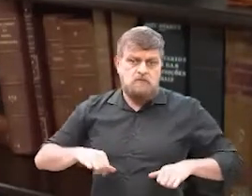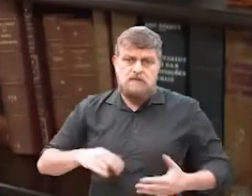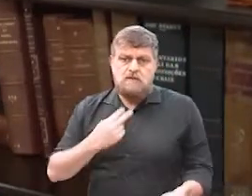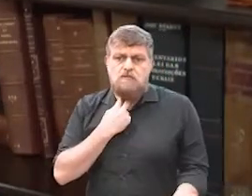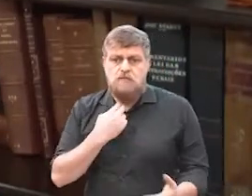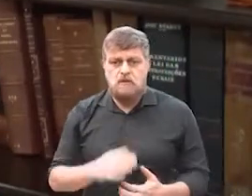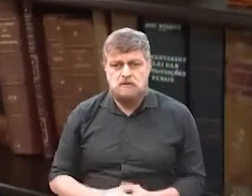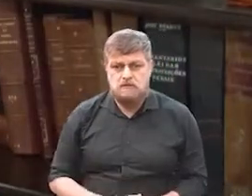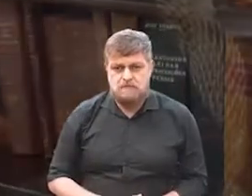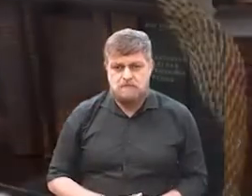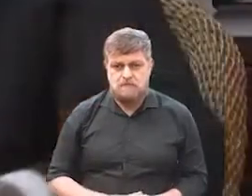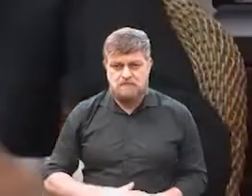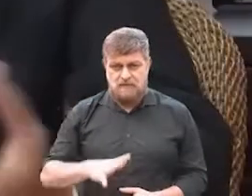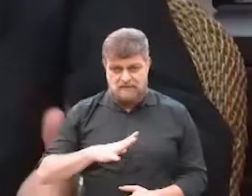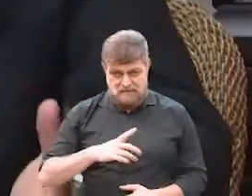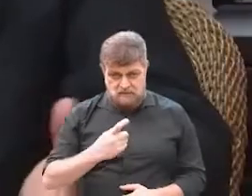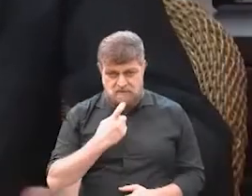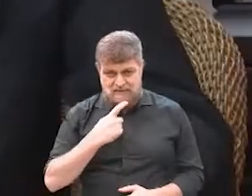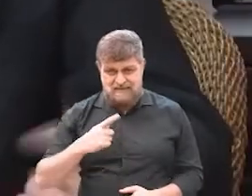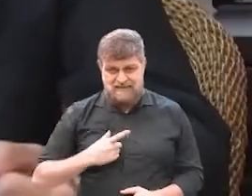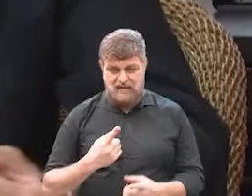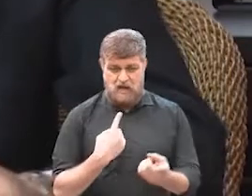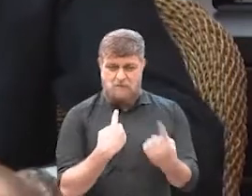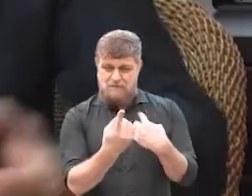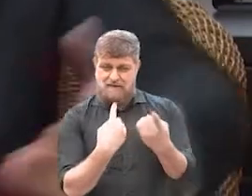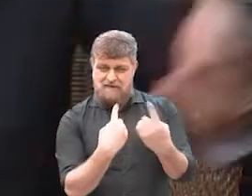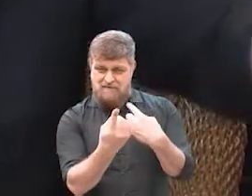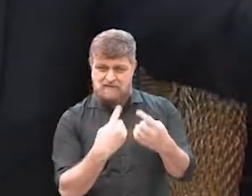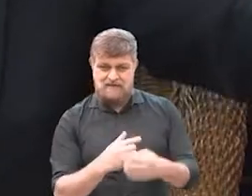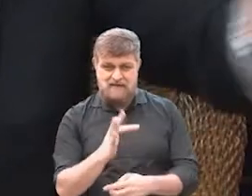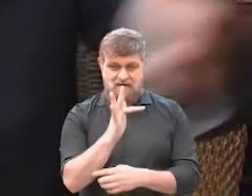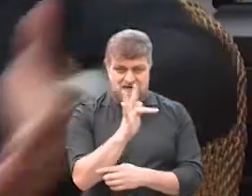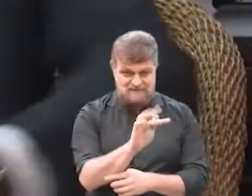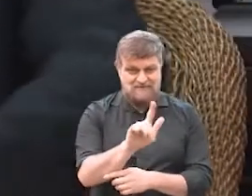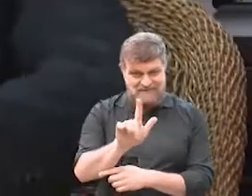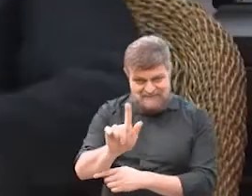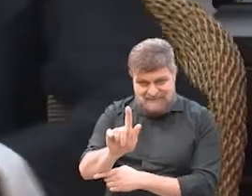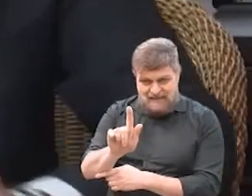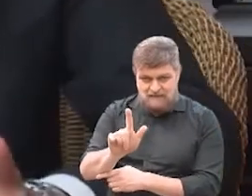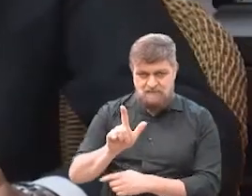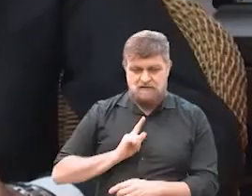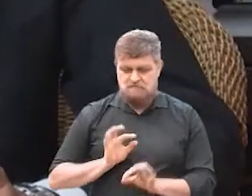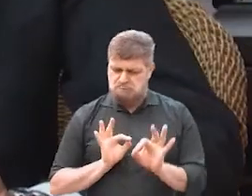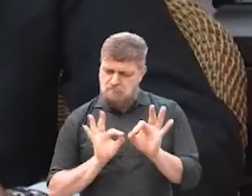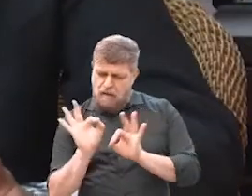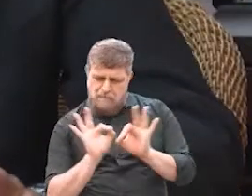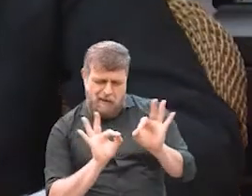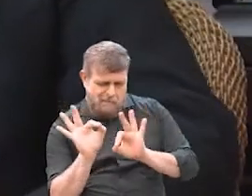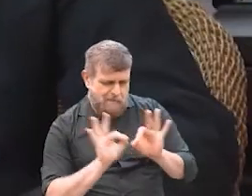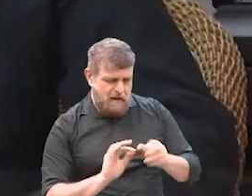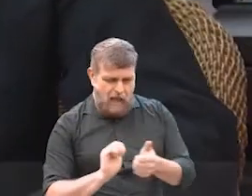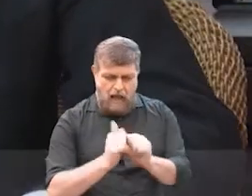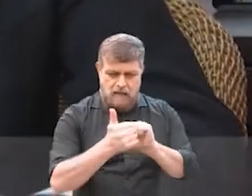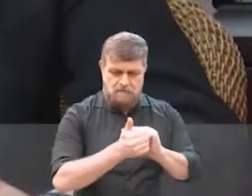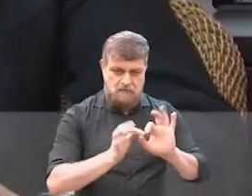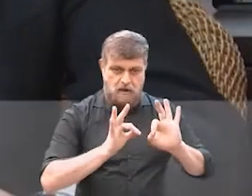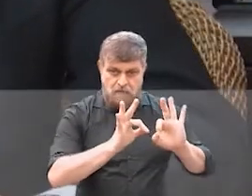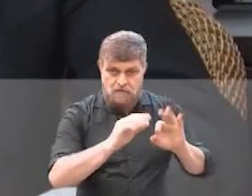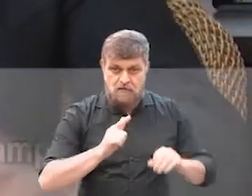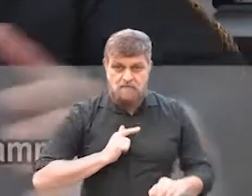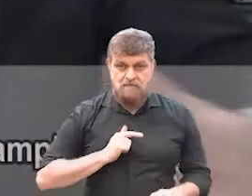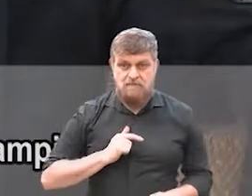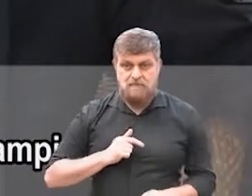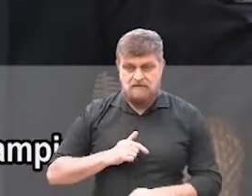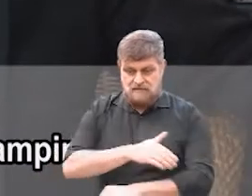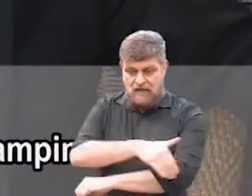não pode pagar isso. Temos aqui em Campinas uma avenida maravilhosa, que é a Francisco Glicério, que foi toda